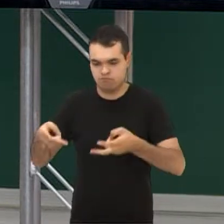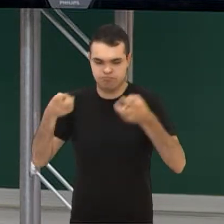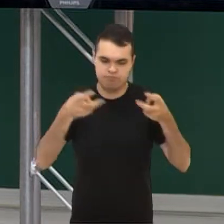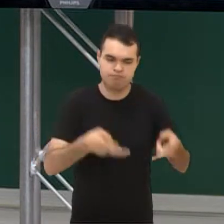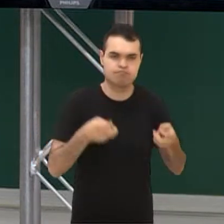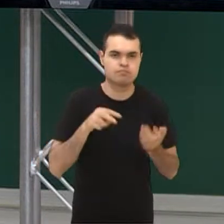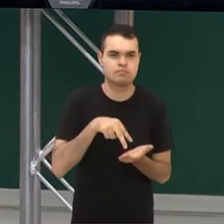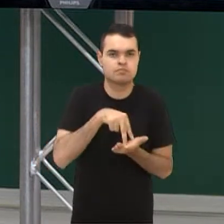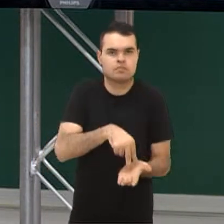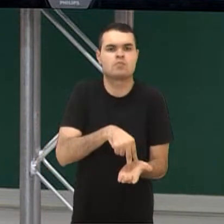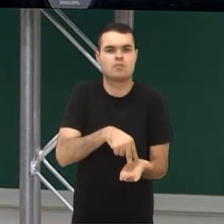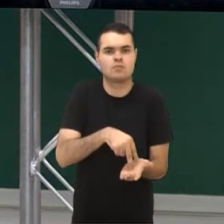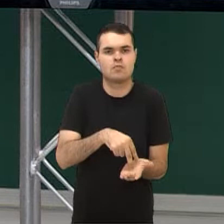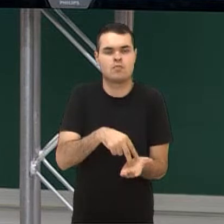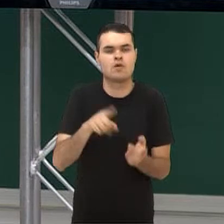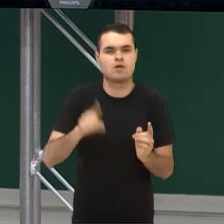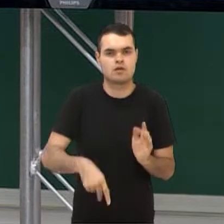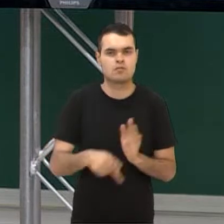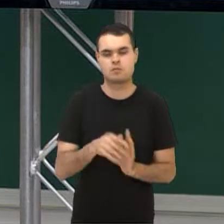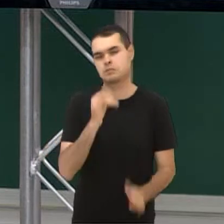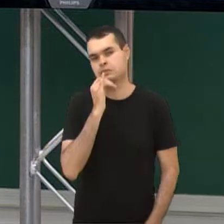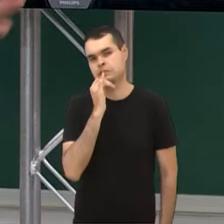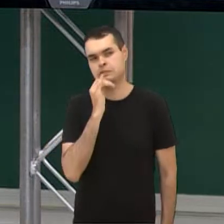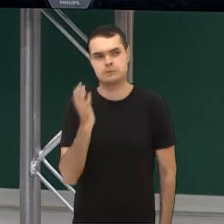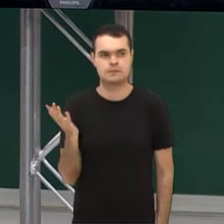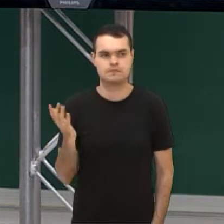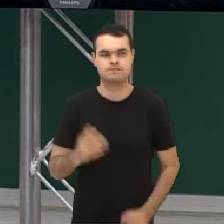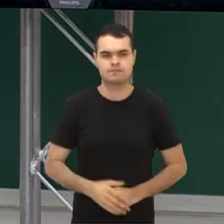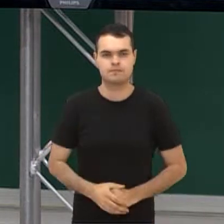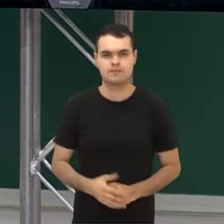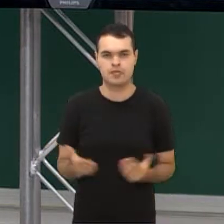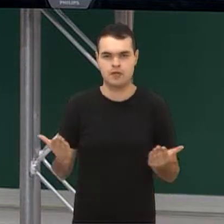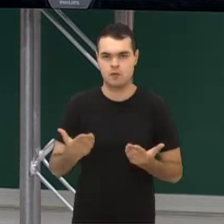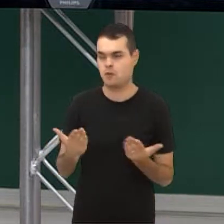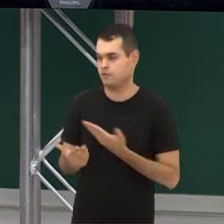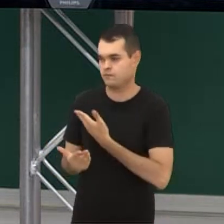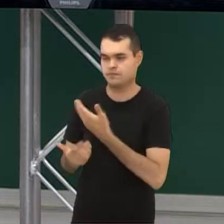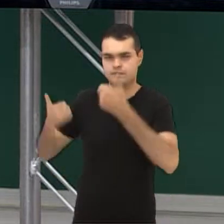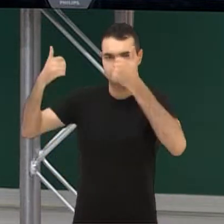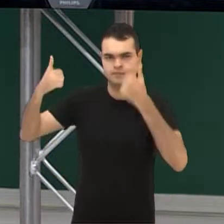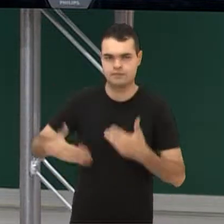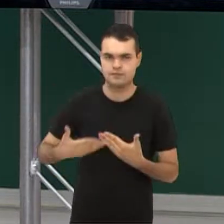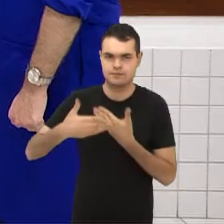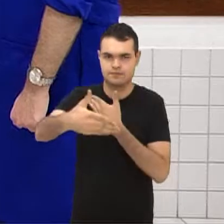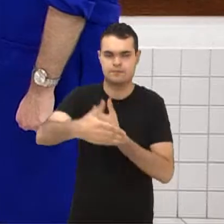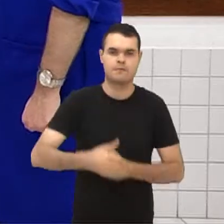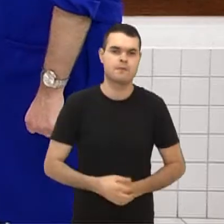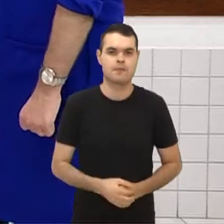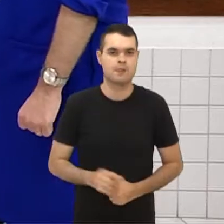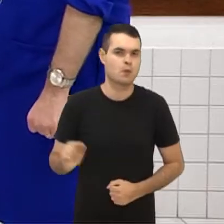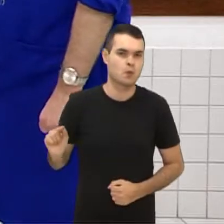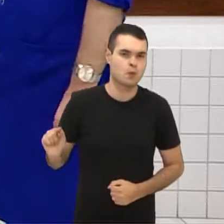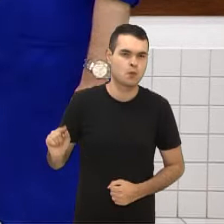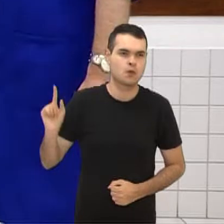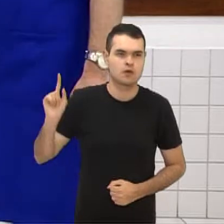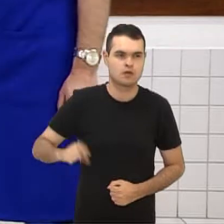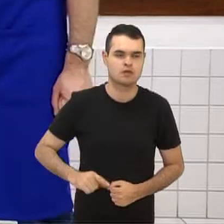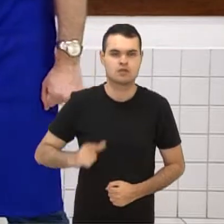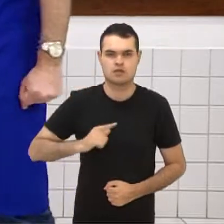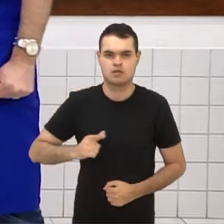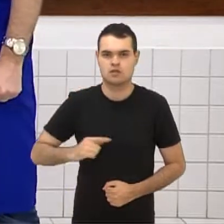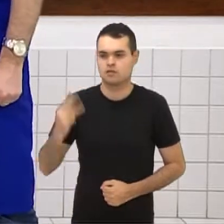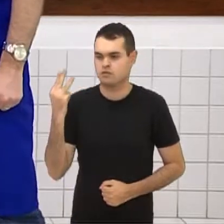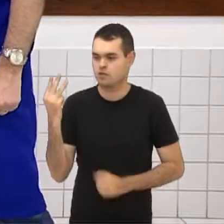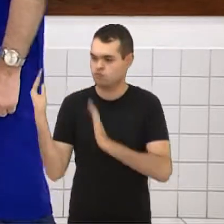essas questões que se voltam, por exemplo, para uma questão que nós vamos ver agora nessa parte da aula, que são os 3